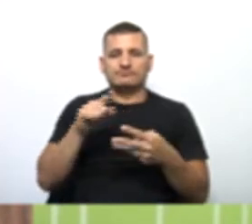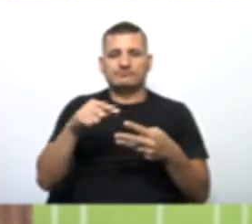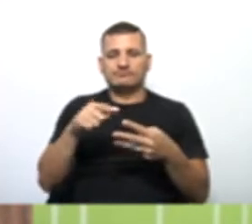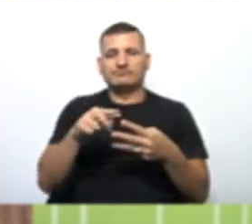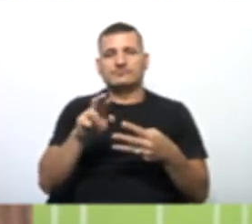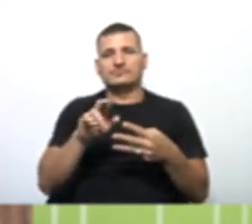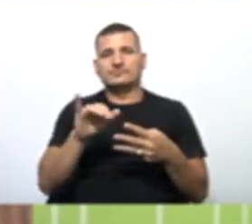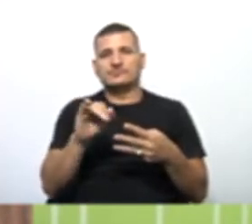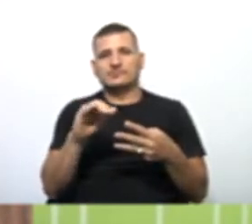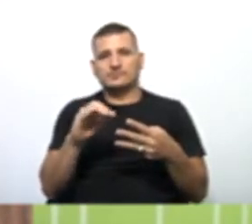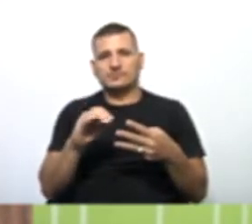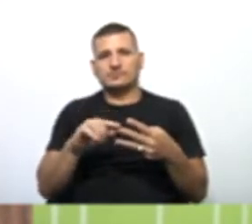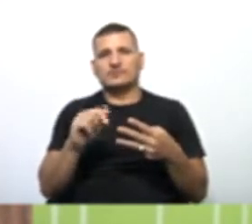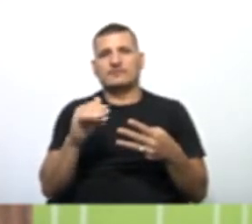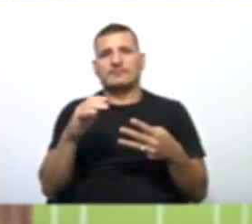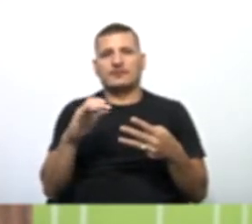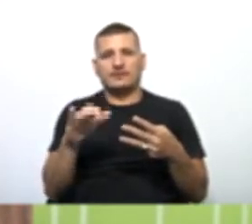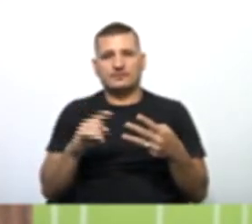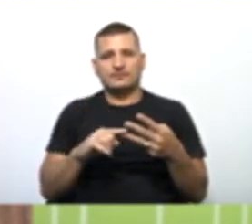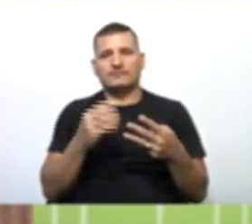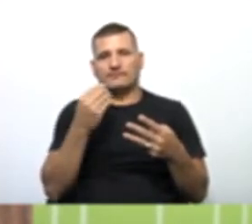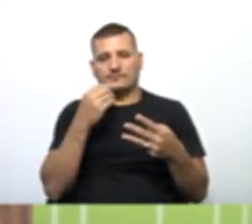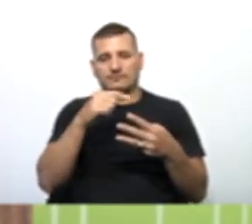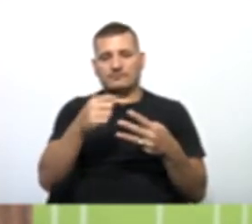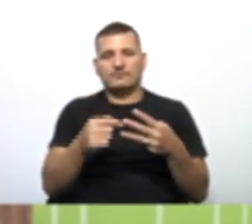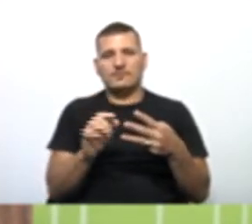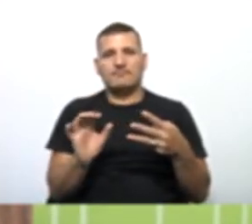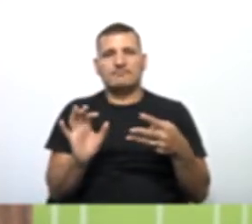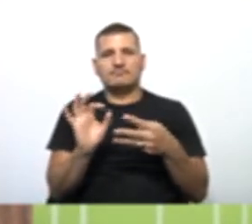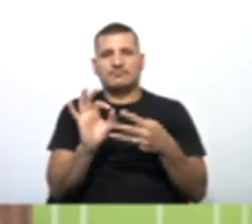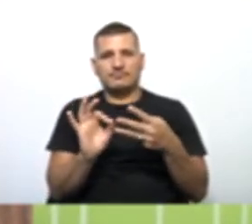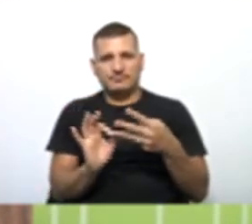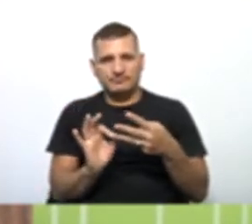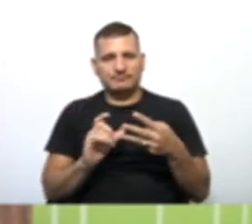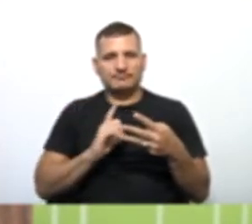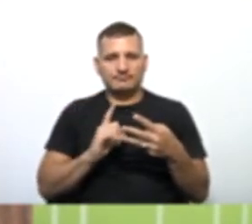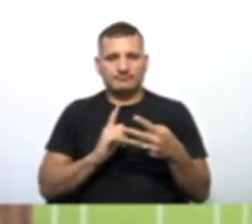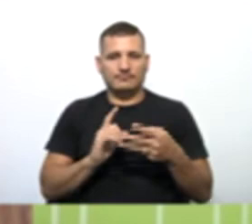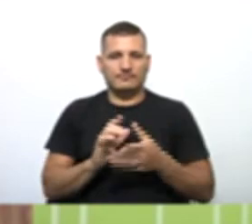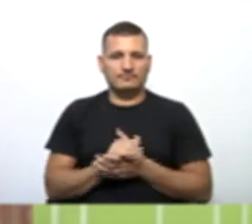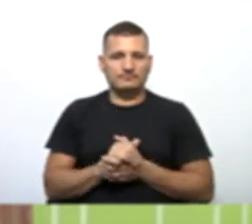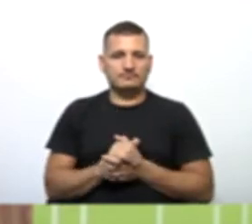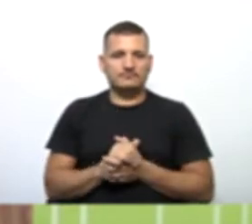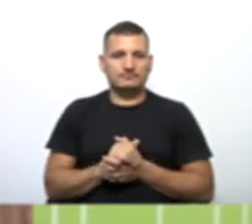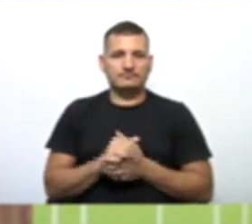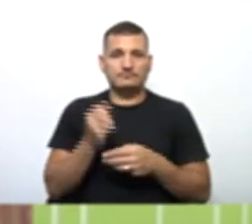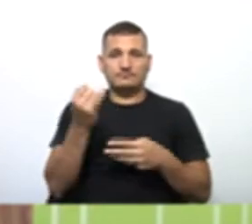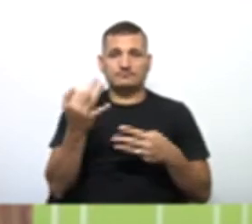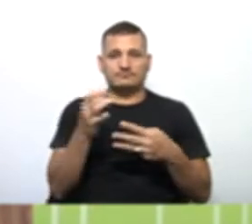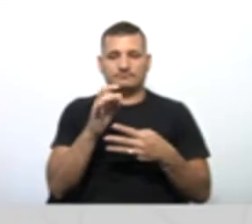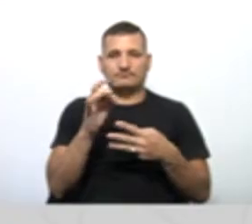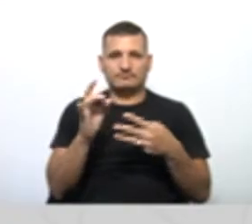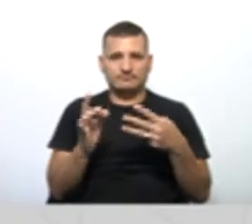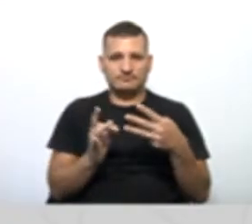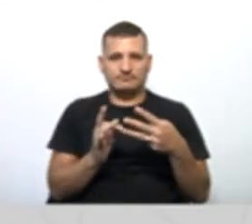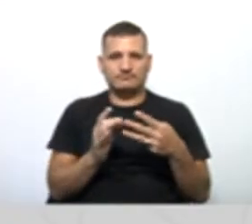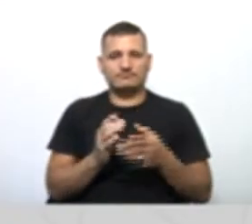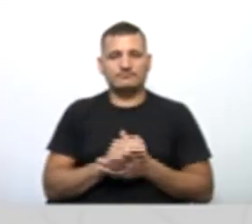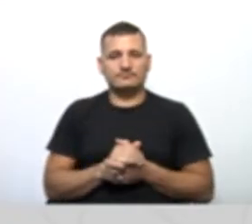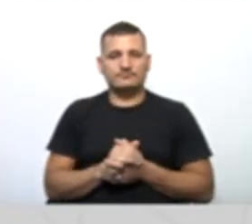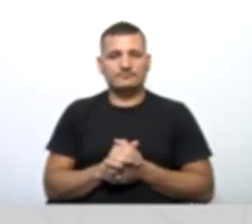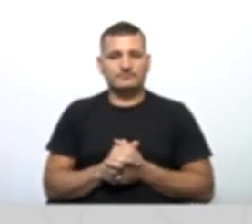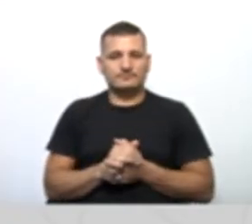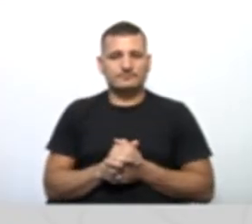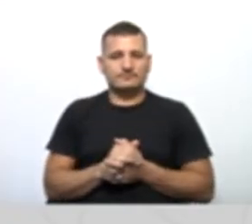vulnerabilidade, ok? Definindo esses elementos, Vamos seguir, né, professora? Vamos, porque a gente tem... Hoje